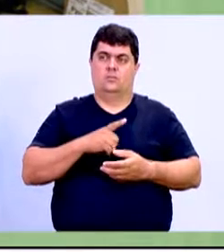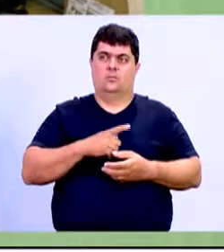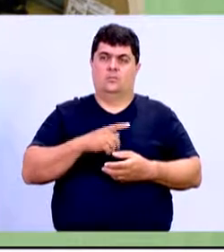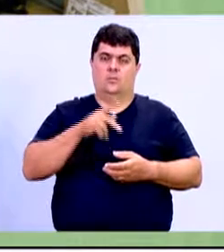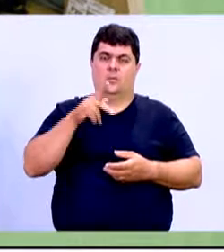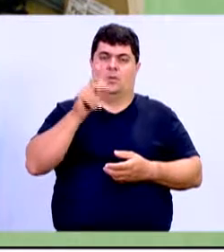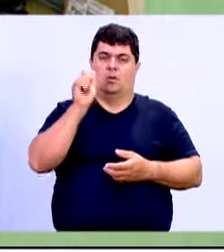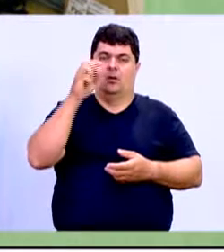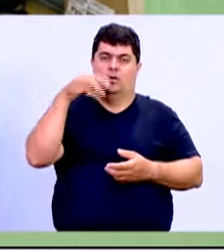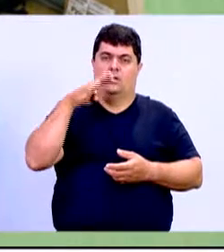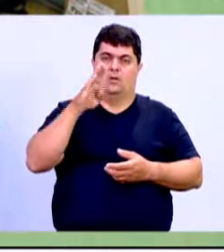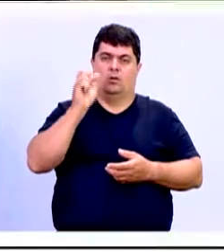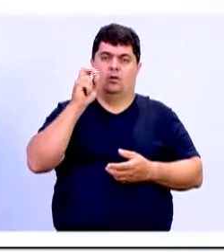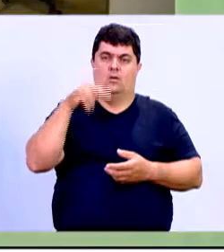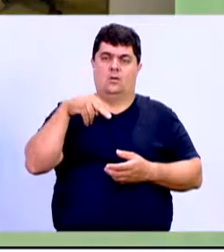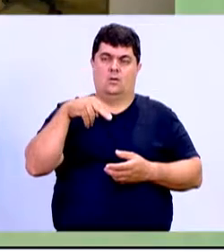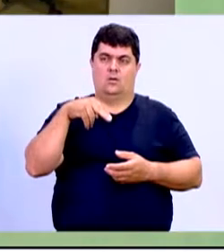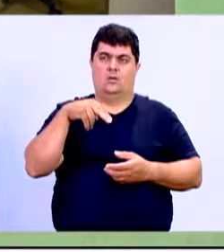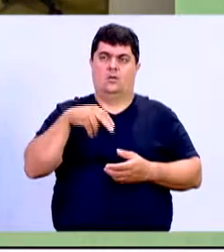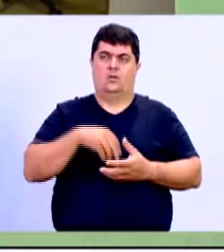Kanban destes.